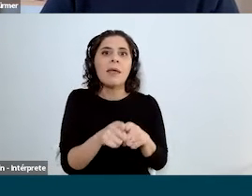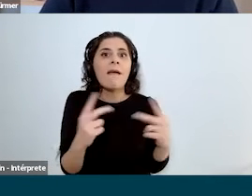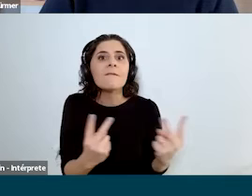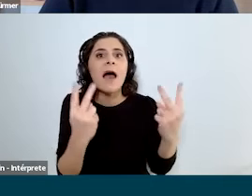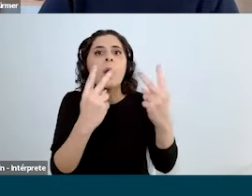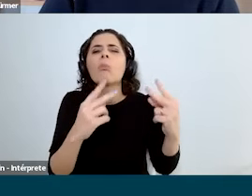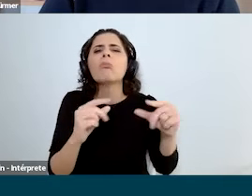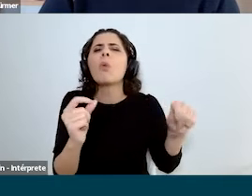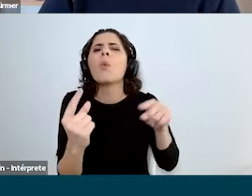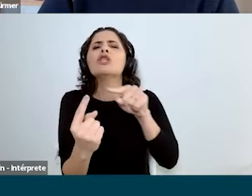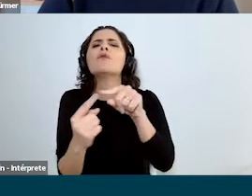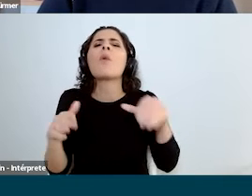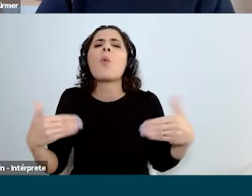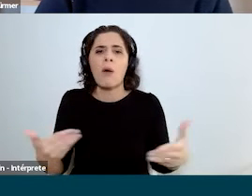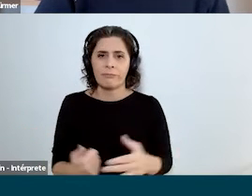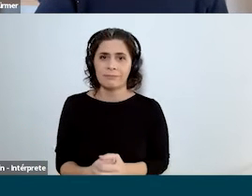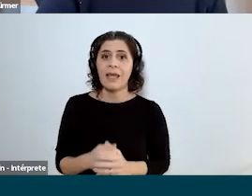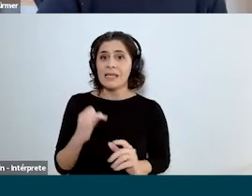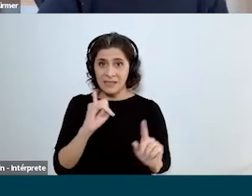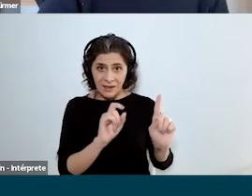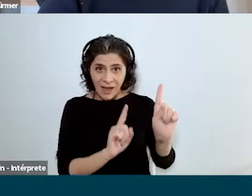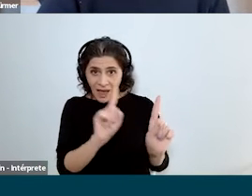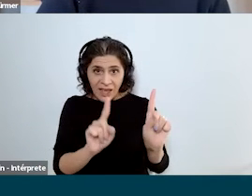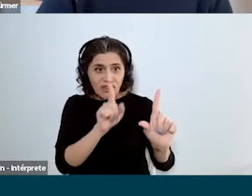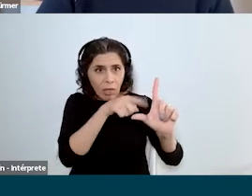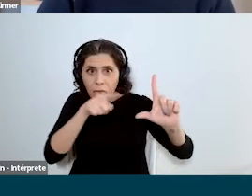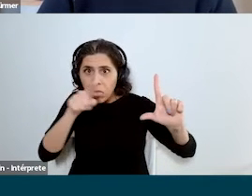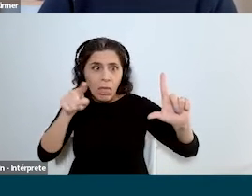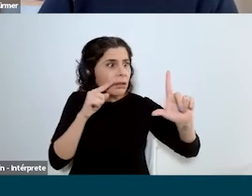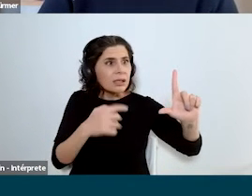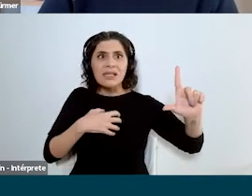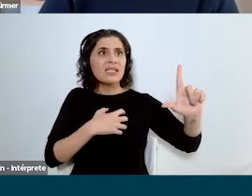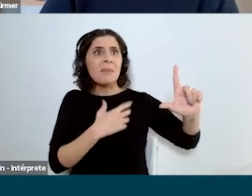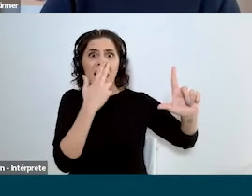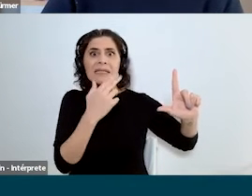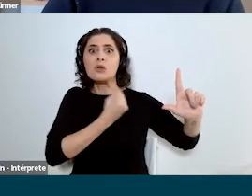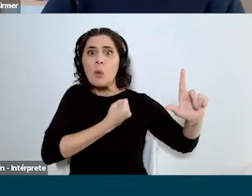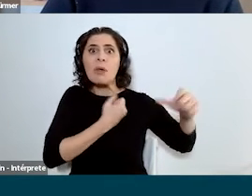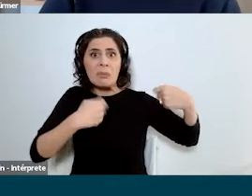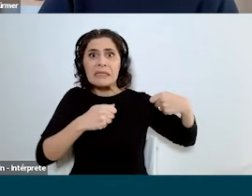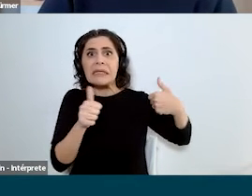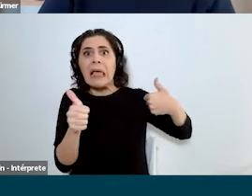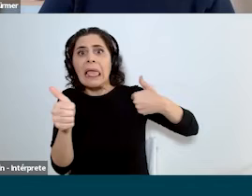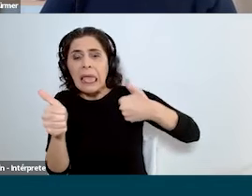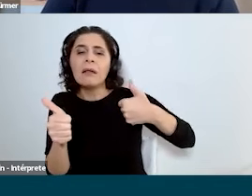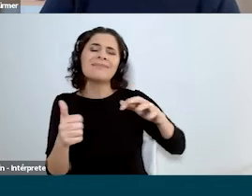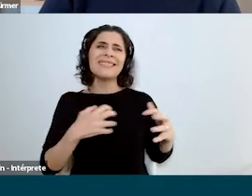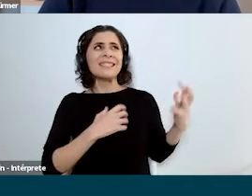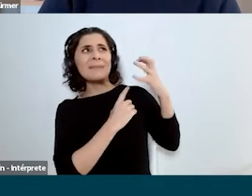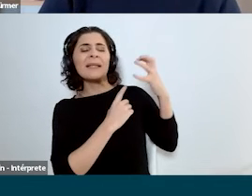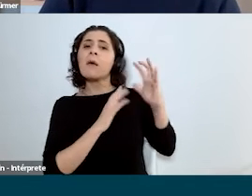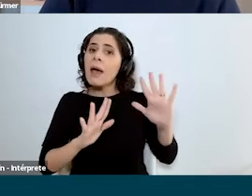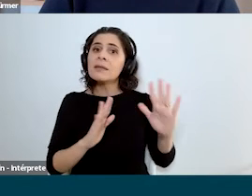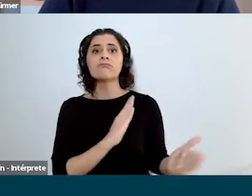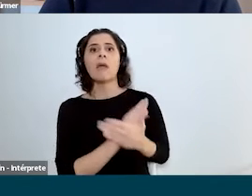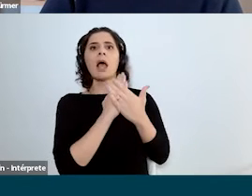mais clareza sobre onde a gente quer chegar. Correr atrás do indicador pode até fazer a gente se sentir meio pressionado de alguma forma, mas eu acho que, na